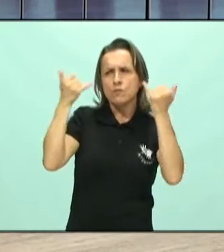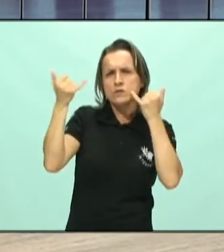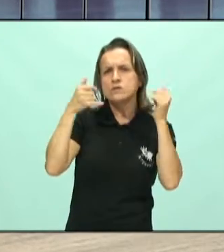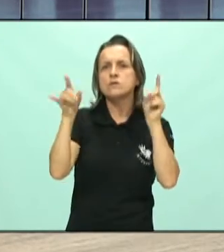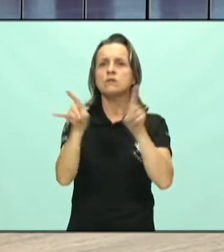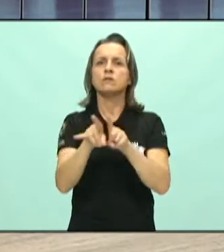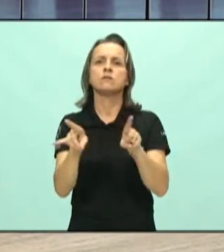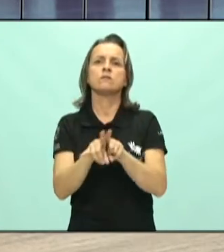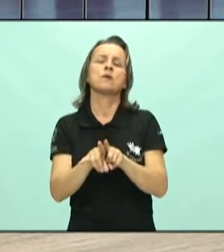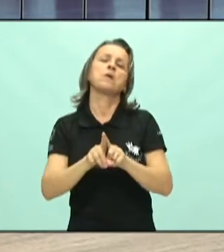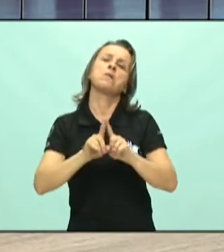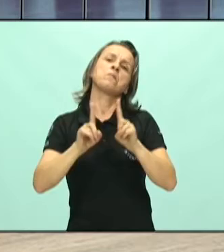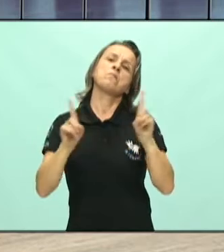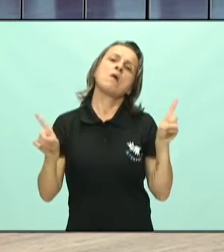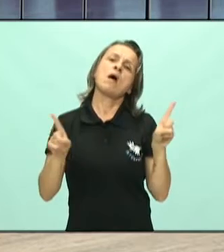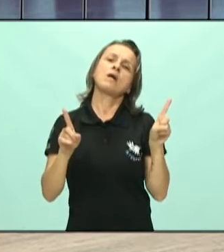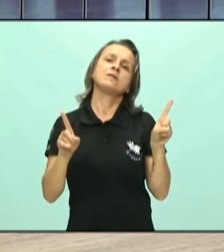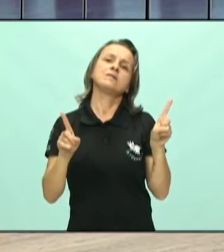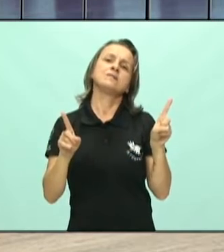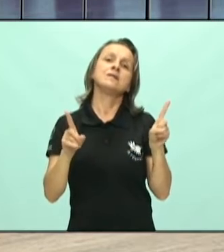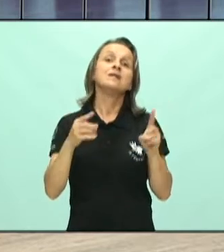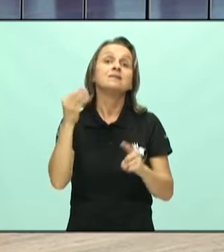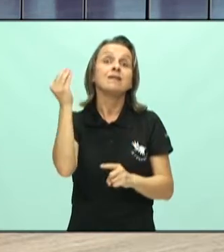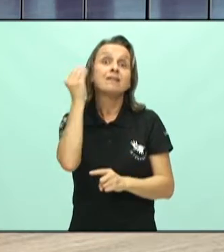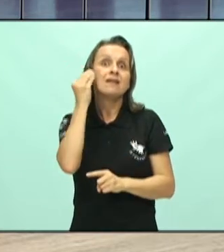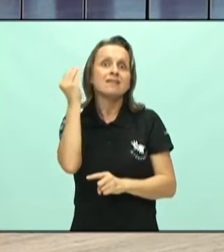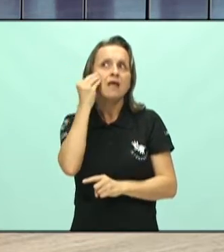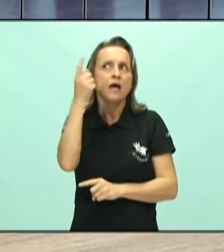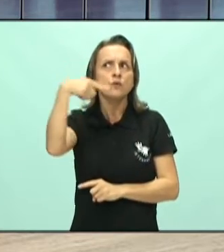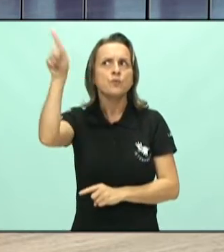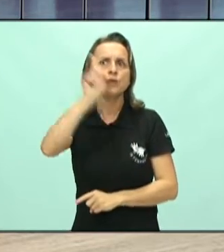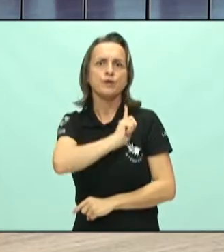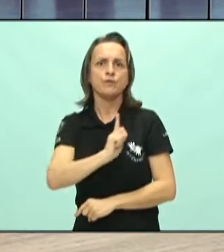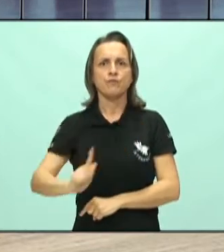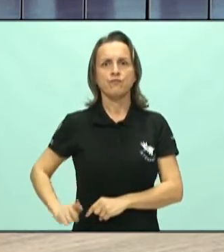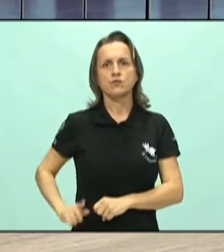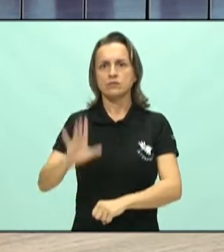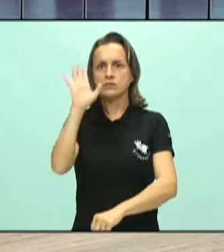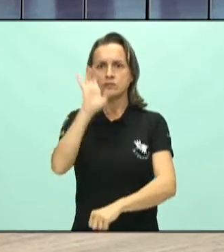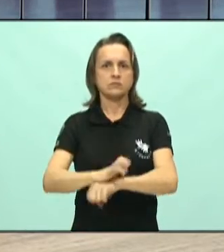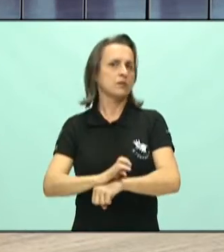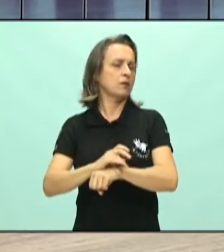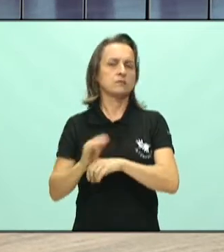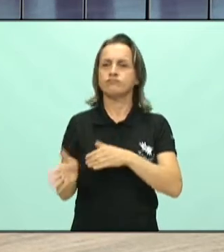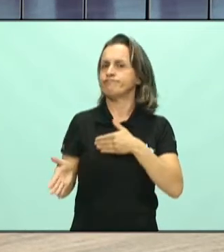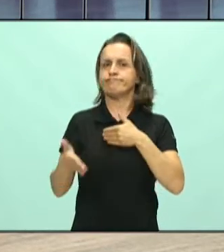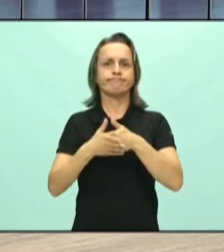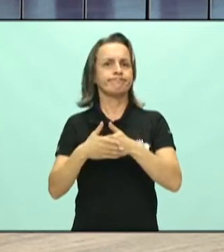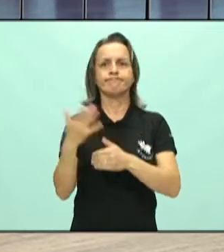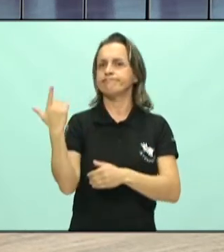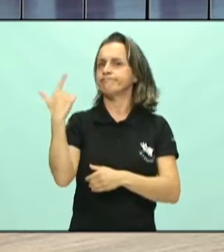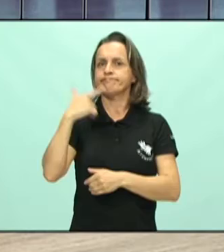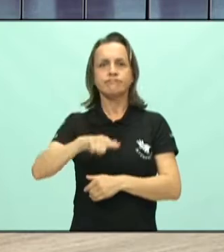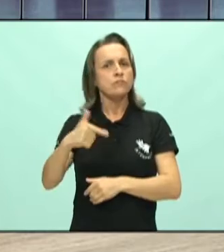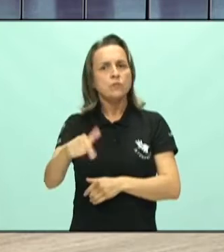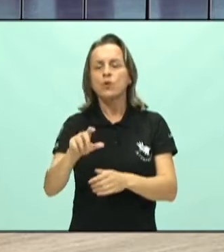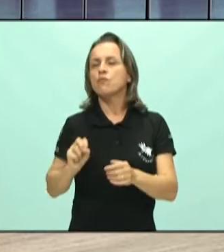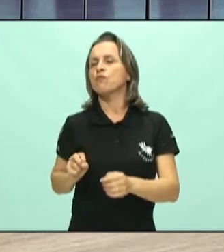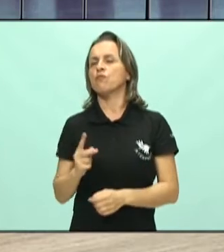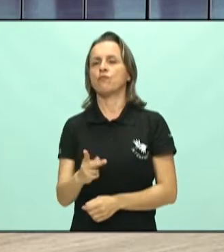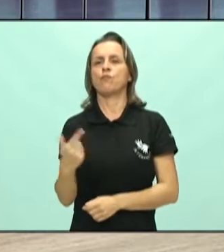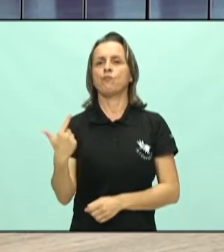outros também, não foram recebidos pelo governador do estado até então. E preocupados, até porque a economia